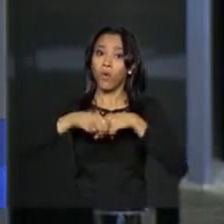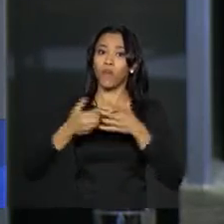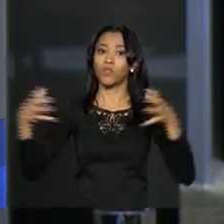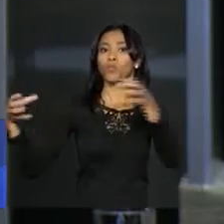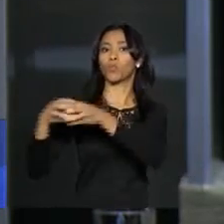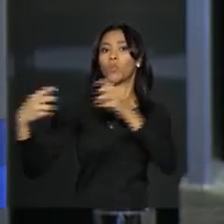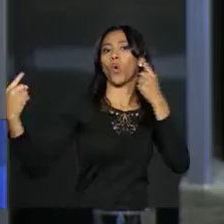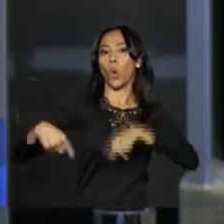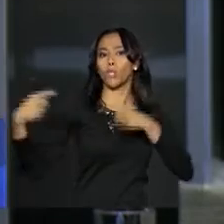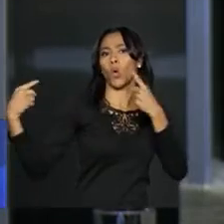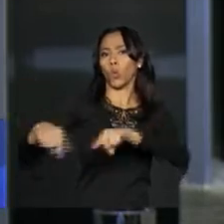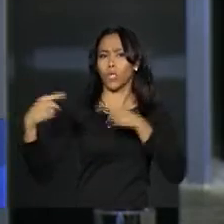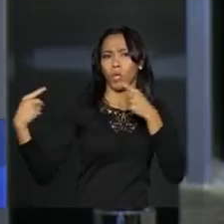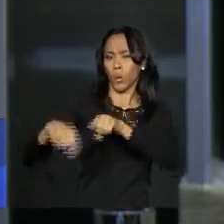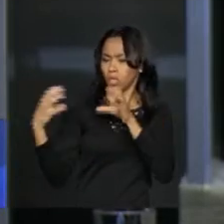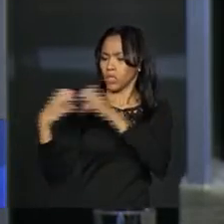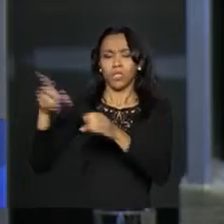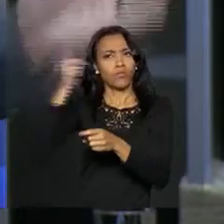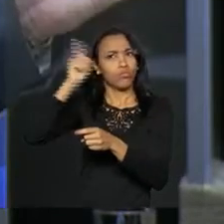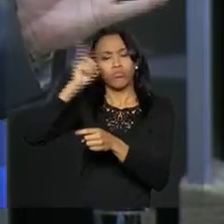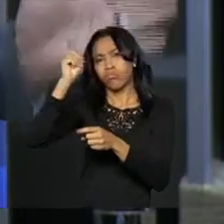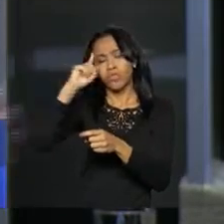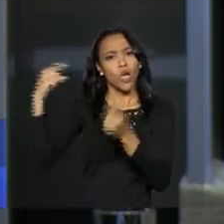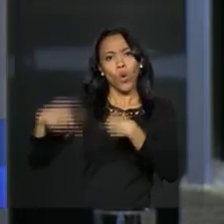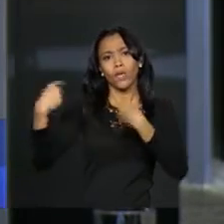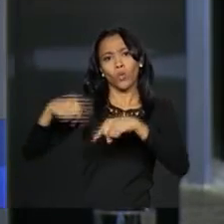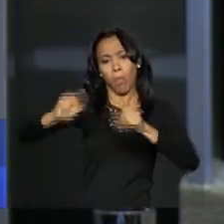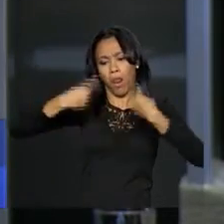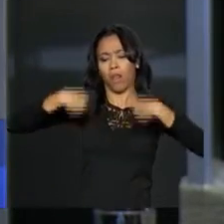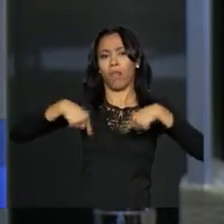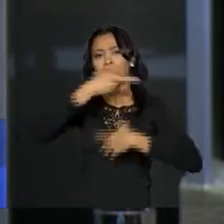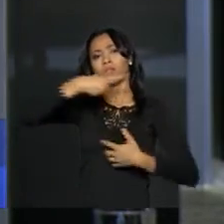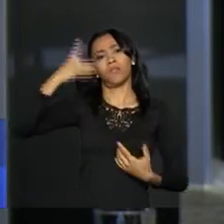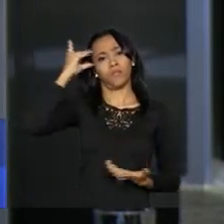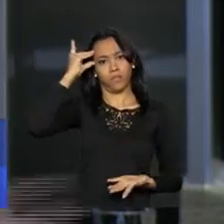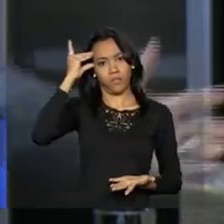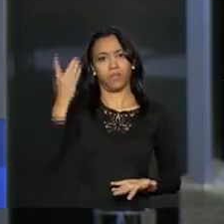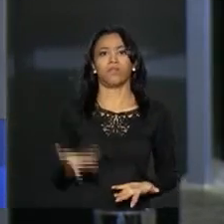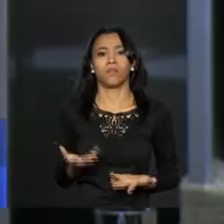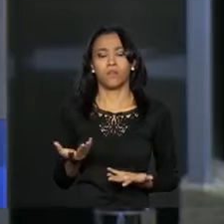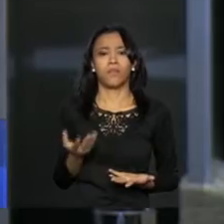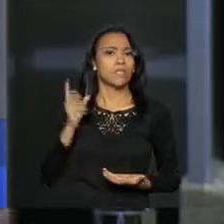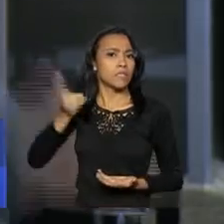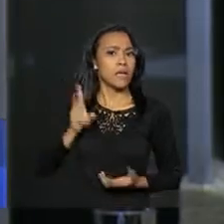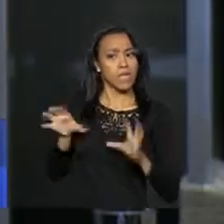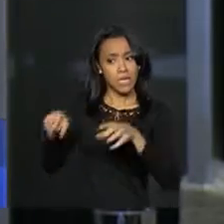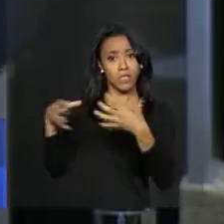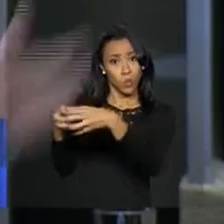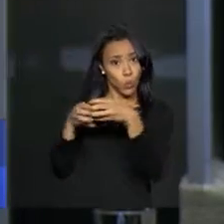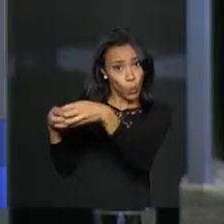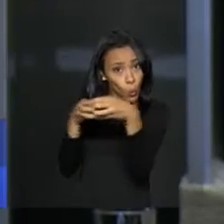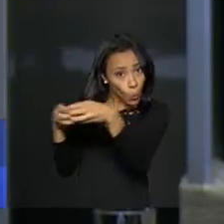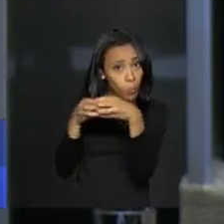todo dia trabalhou dia e noite desde a eleição para inviabilizar o governo da presidenta Dilma. Passaram o tempo todo, e acho até